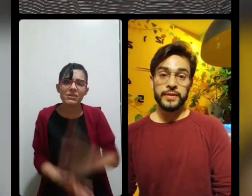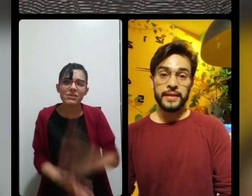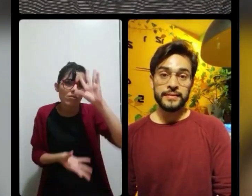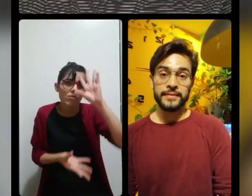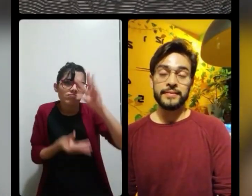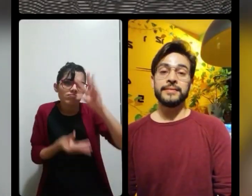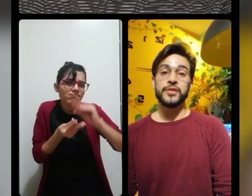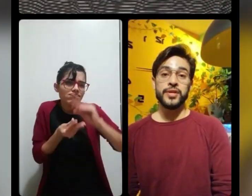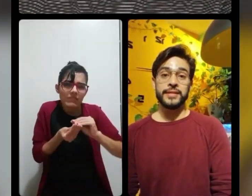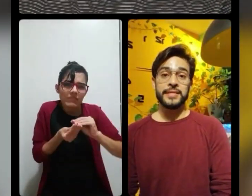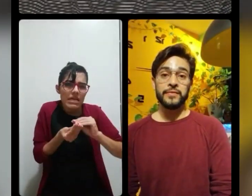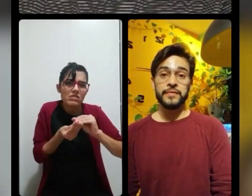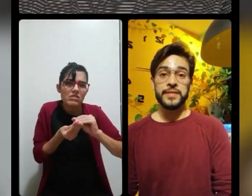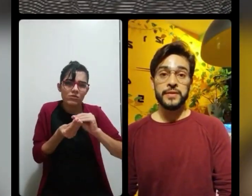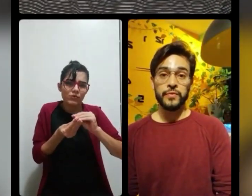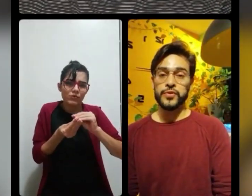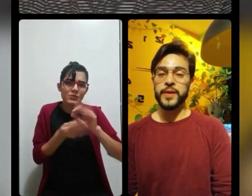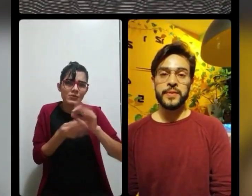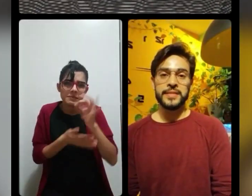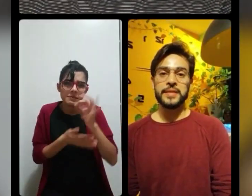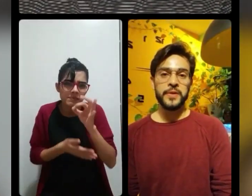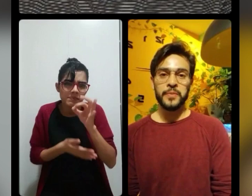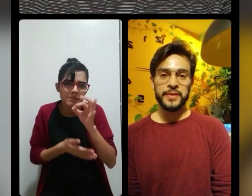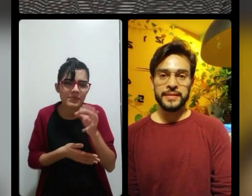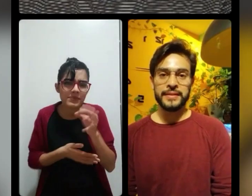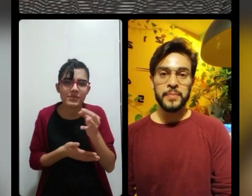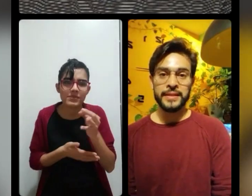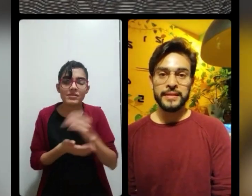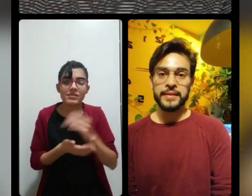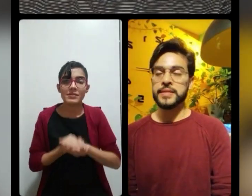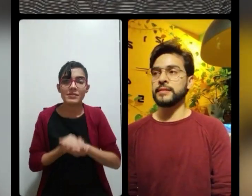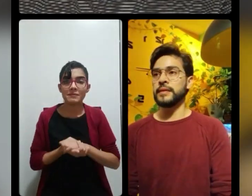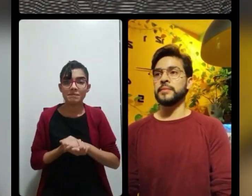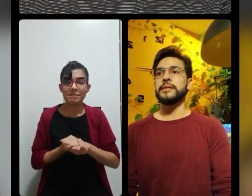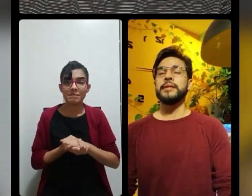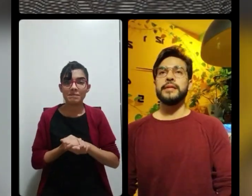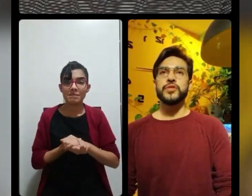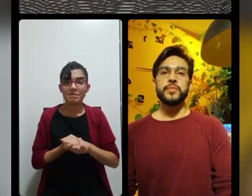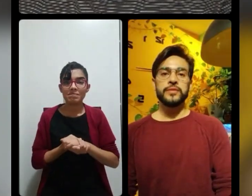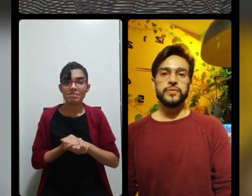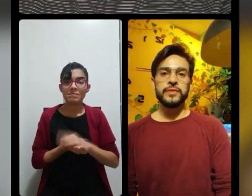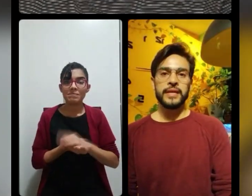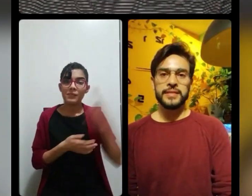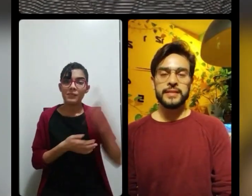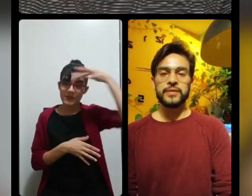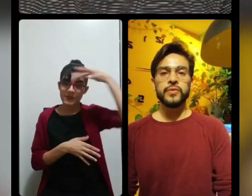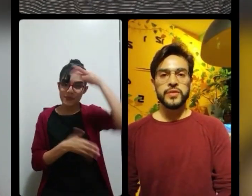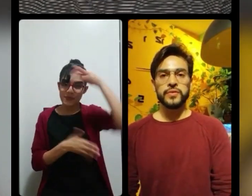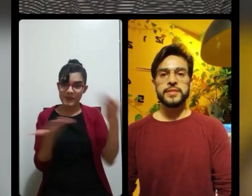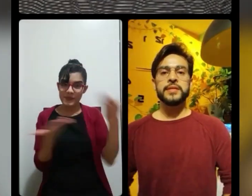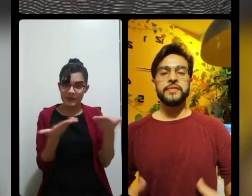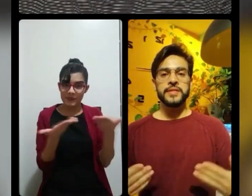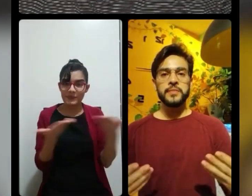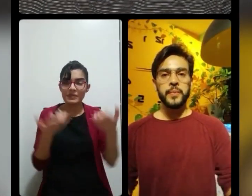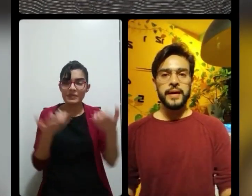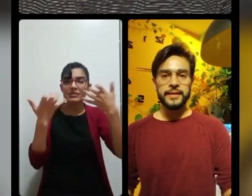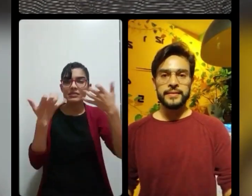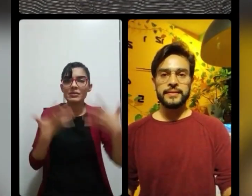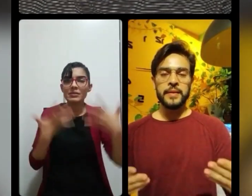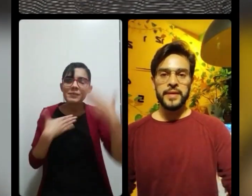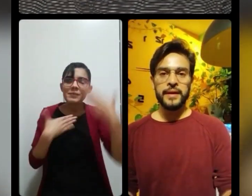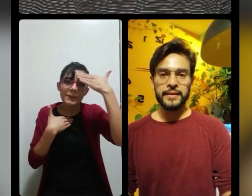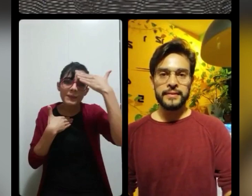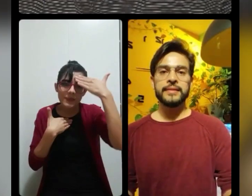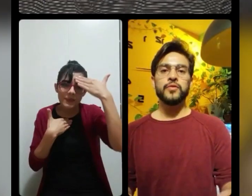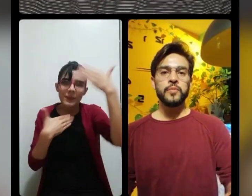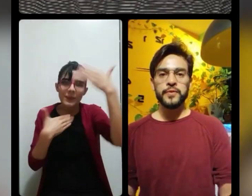pela oportunidade de estar nessa conversa hoje. Para mim é sempre importante debater esse tema sobretudo trazer duas coisas que fazem parte